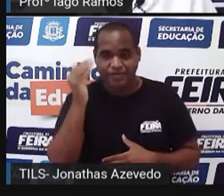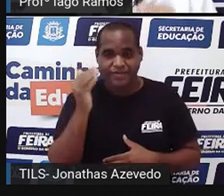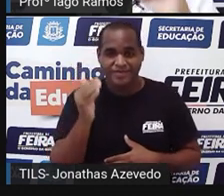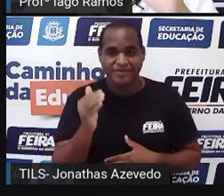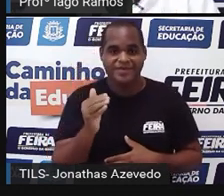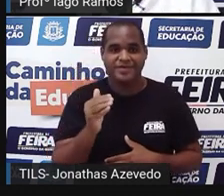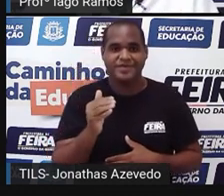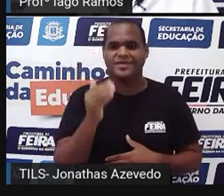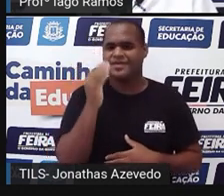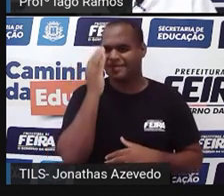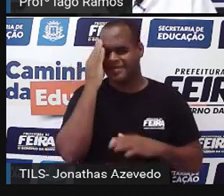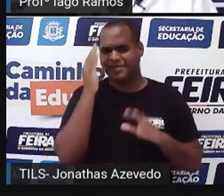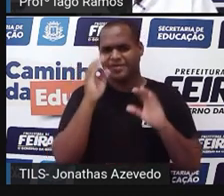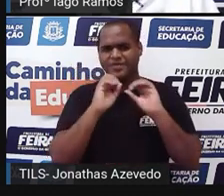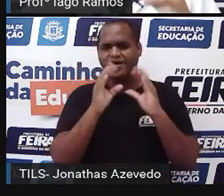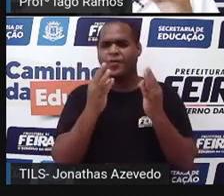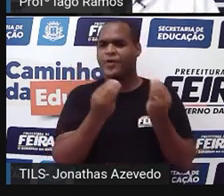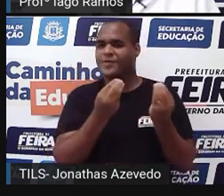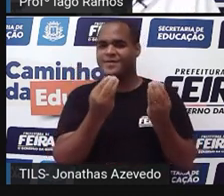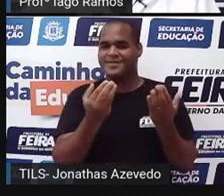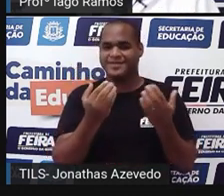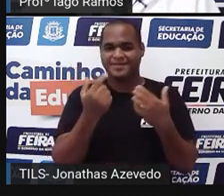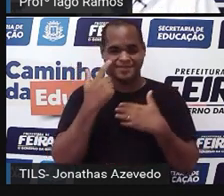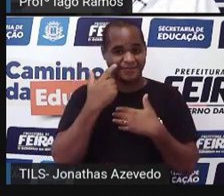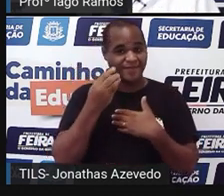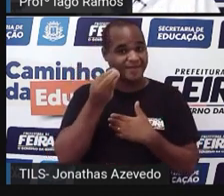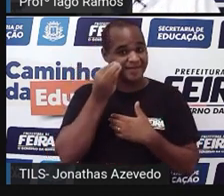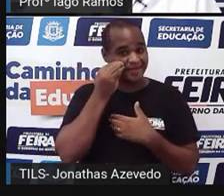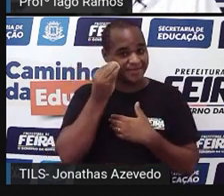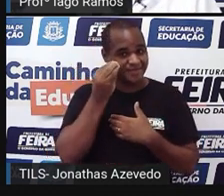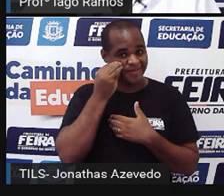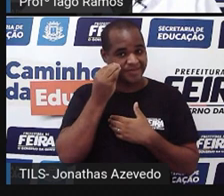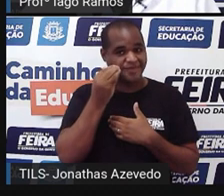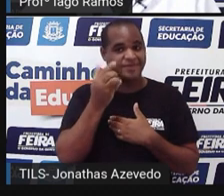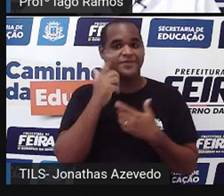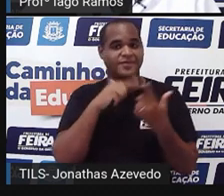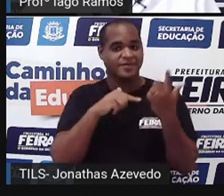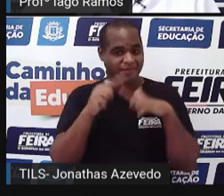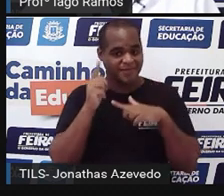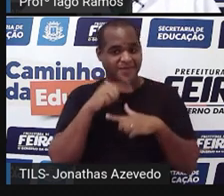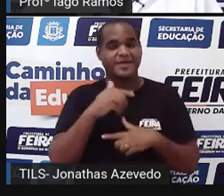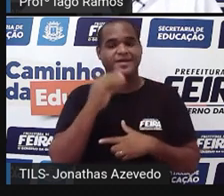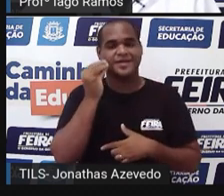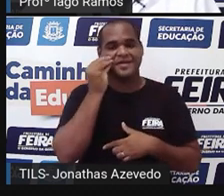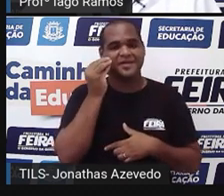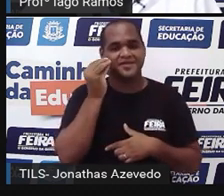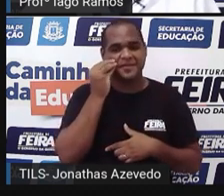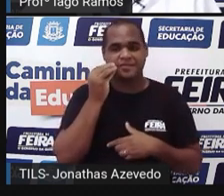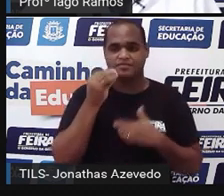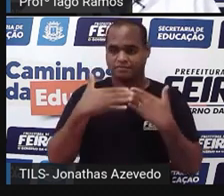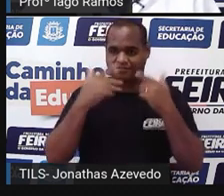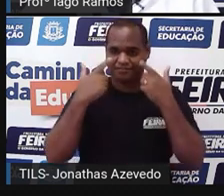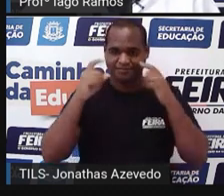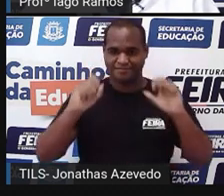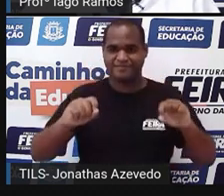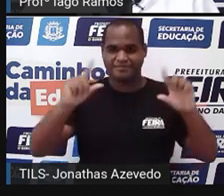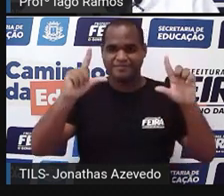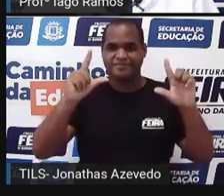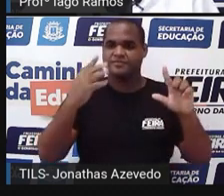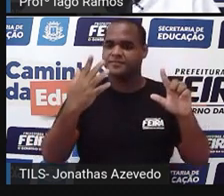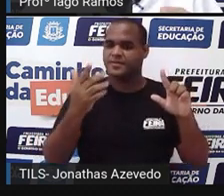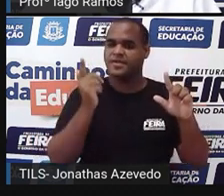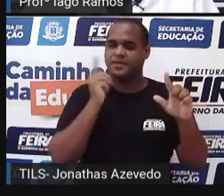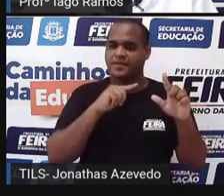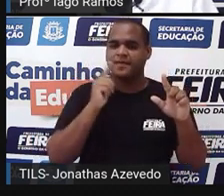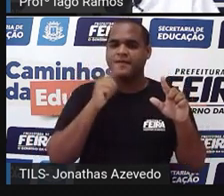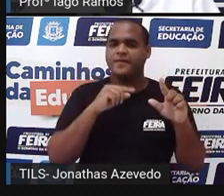aí como é que a gente vai saber se entendeu vamos testar né vamos ver se a gente entendeu mesmo na próxima tela eu trago para você